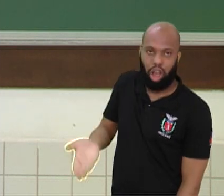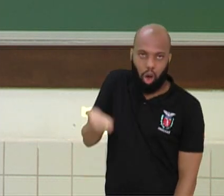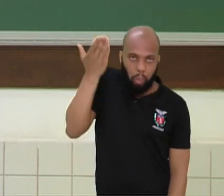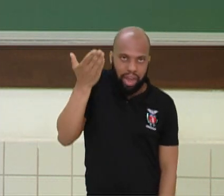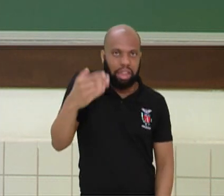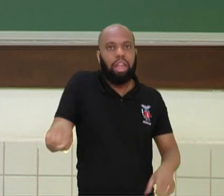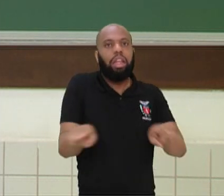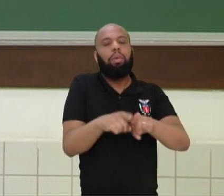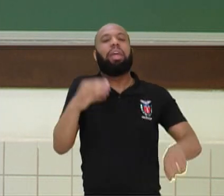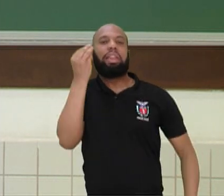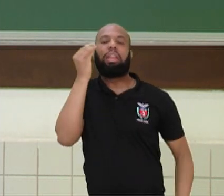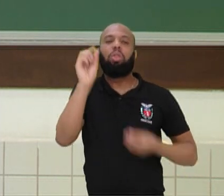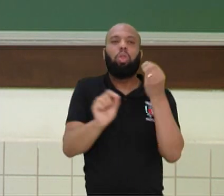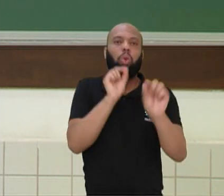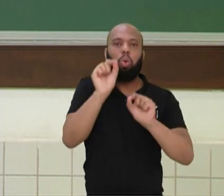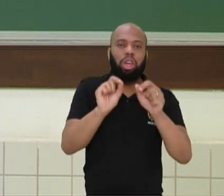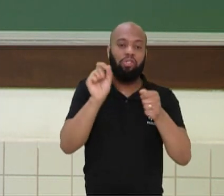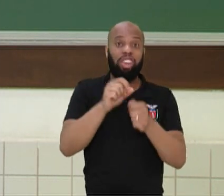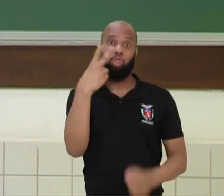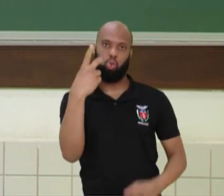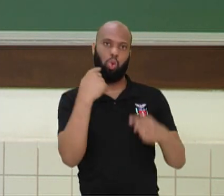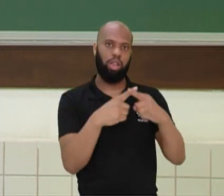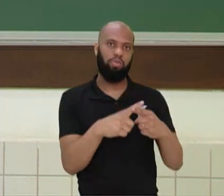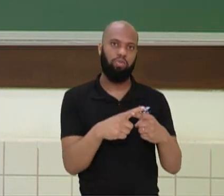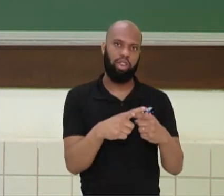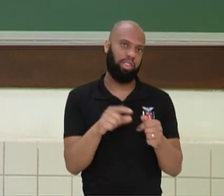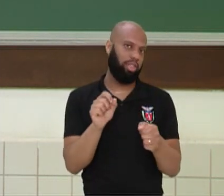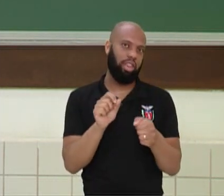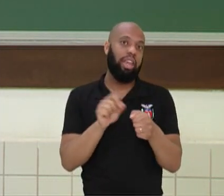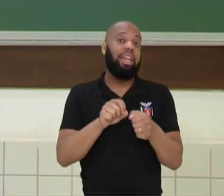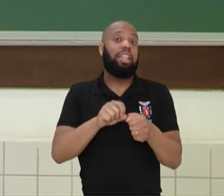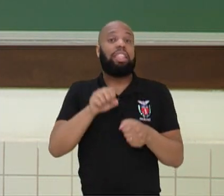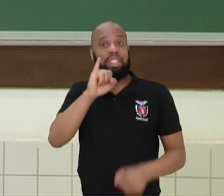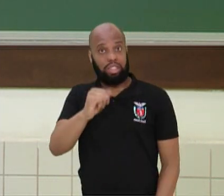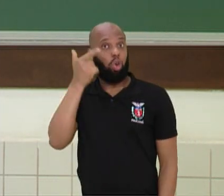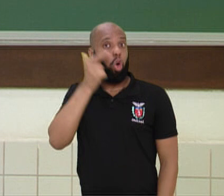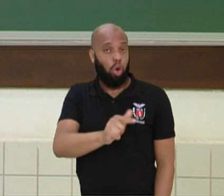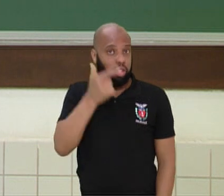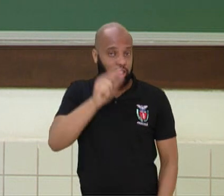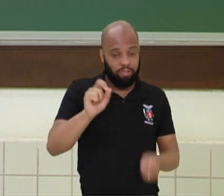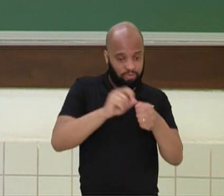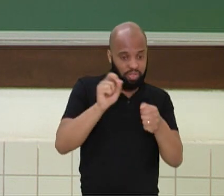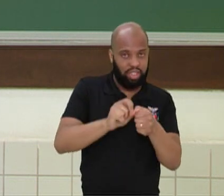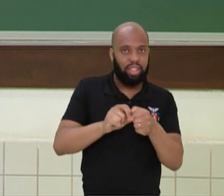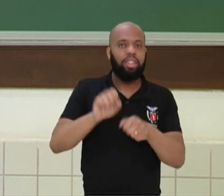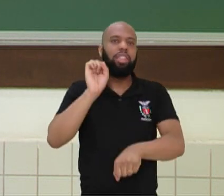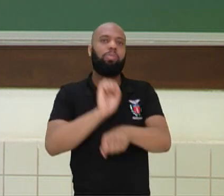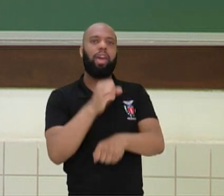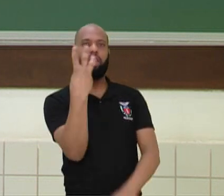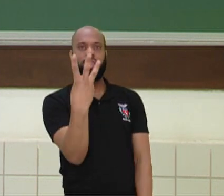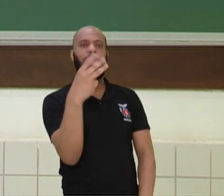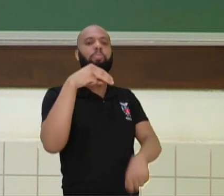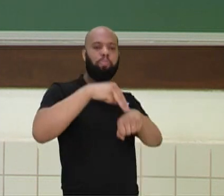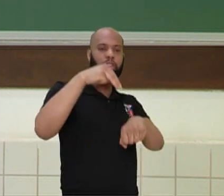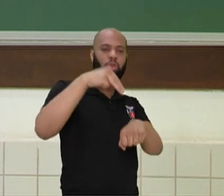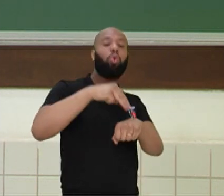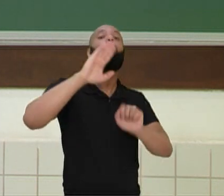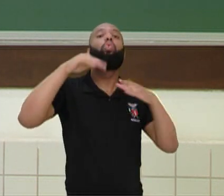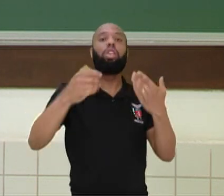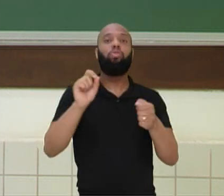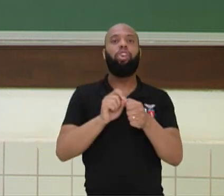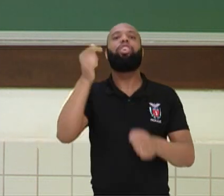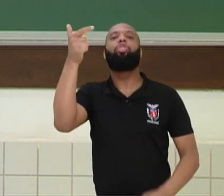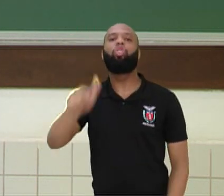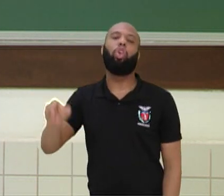e ele vai tentar executar 2 repetições. Se ele conseguir, espera-se 3 minutos aproximadamente, e ele vai fazer uma